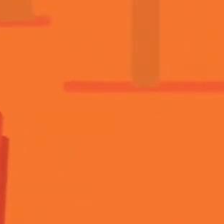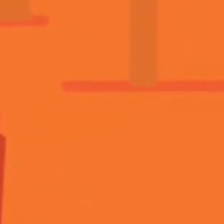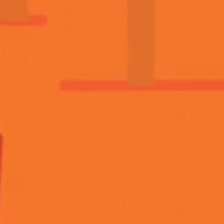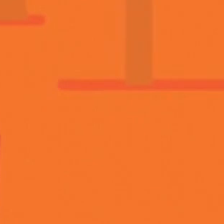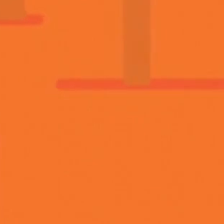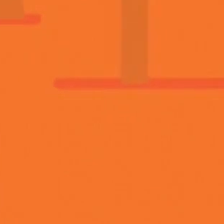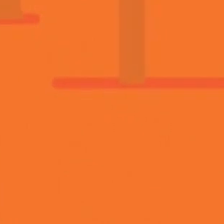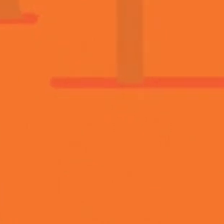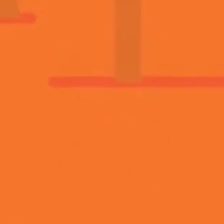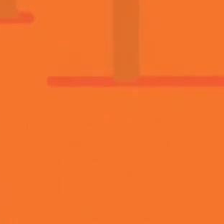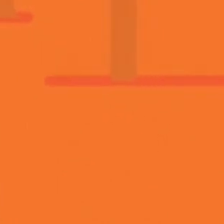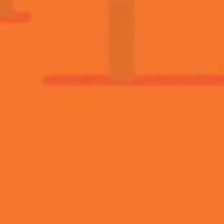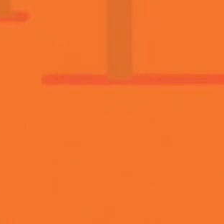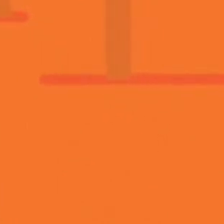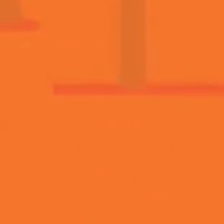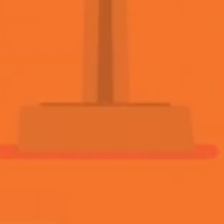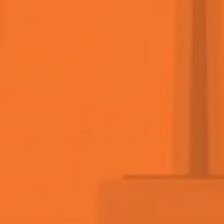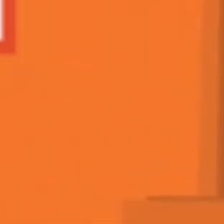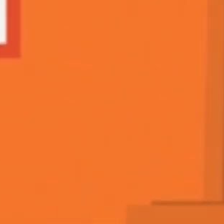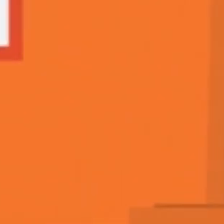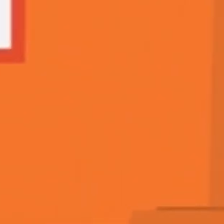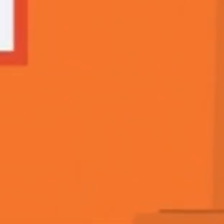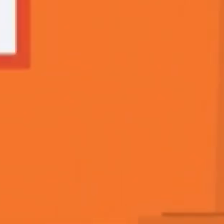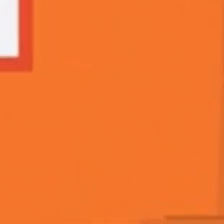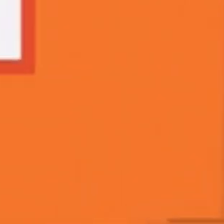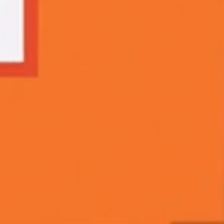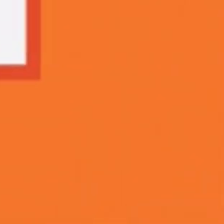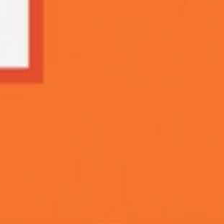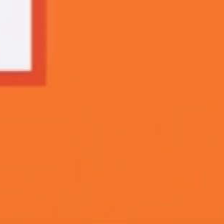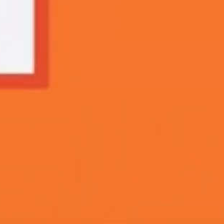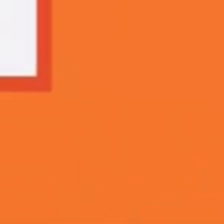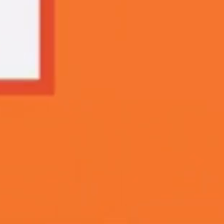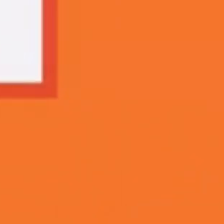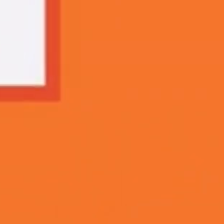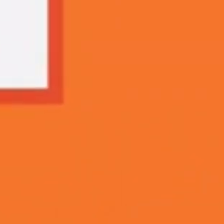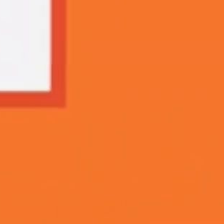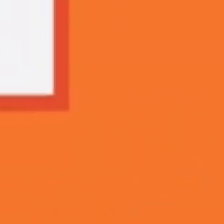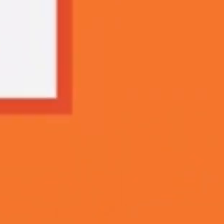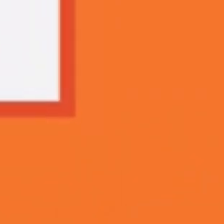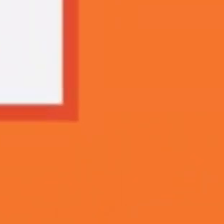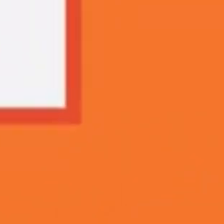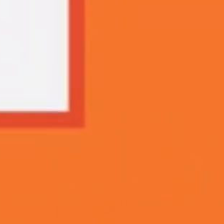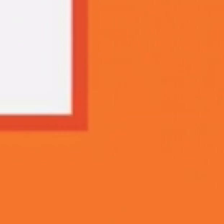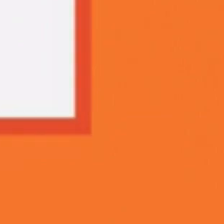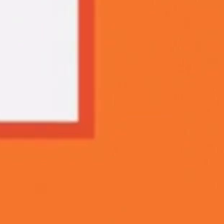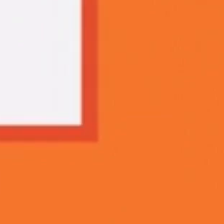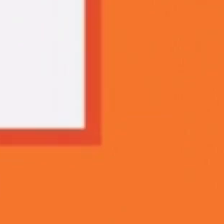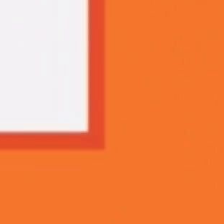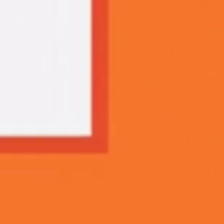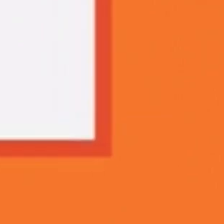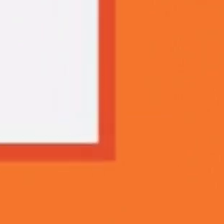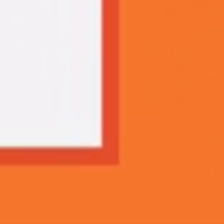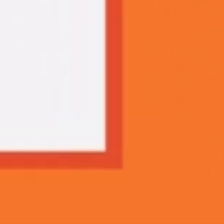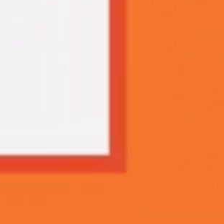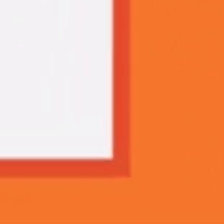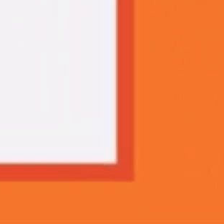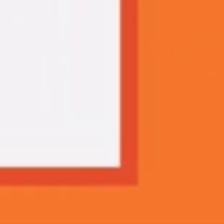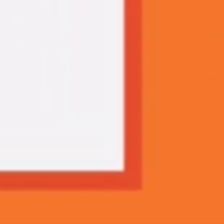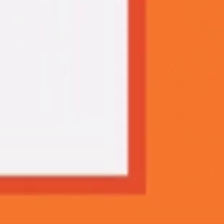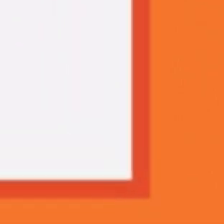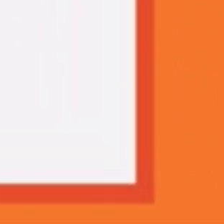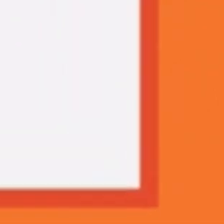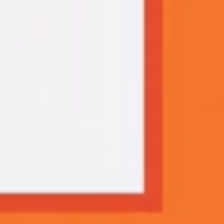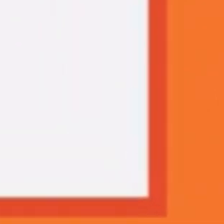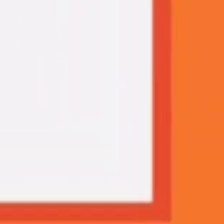com os de doenças comuns entre as crianças e jovens. Por isso, se perceber algum desses sintomas, procure um médico. Quanto antes o câncer